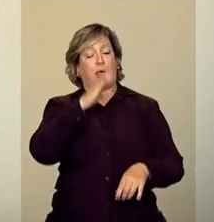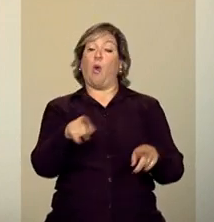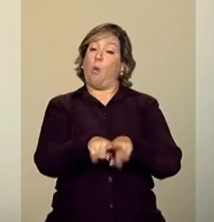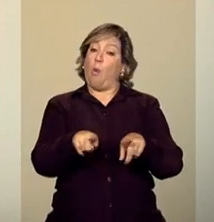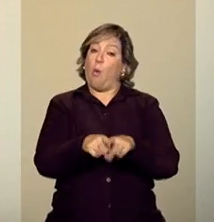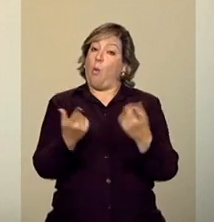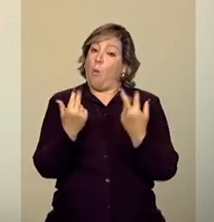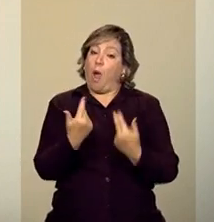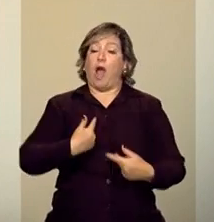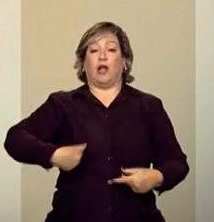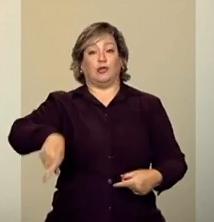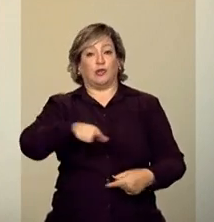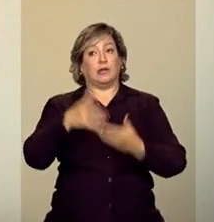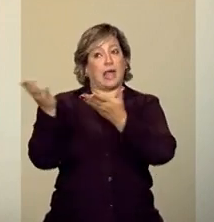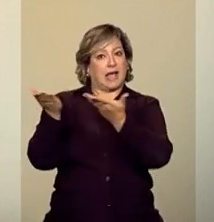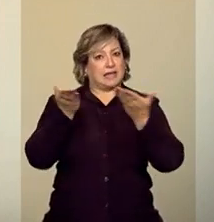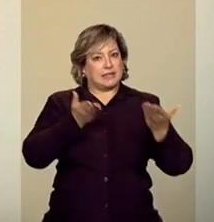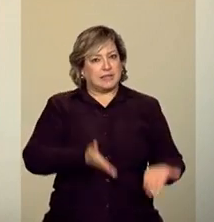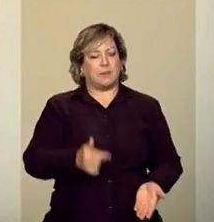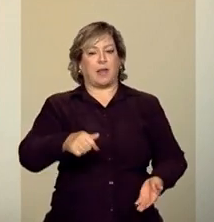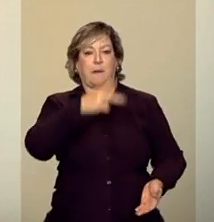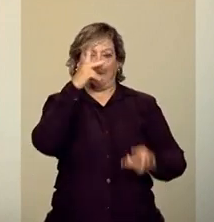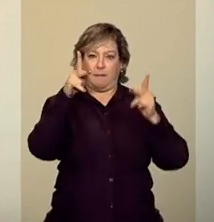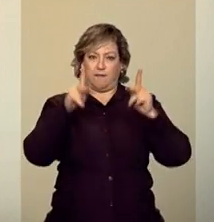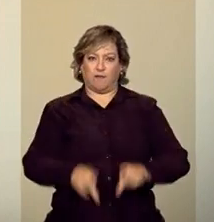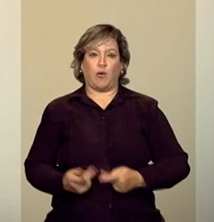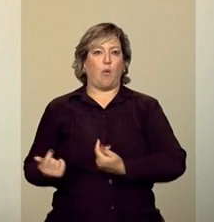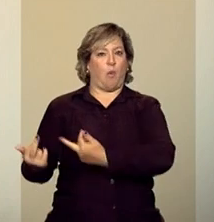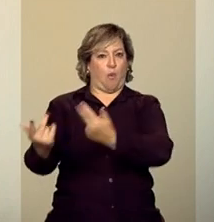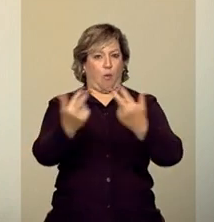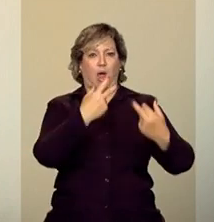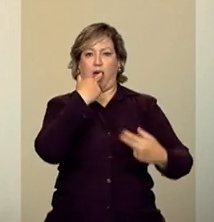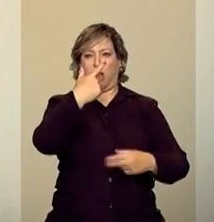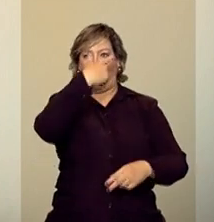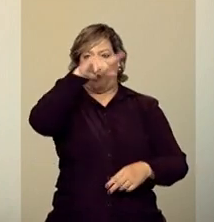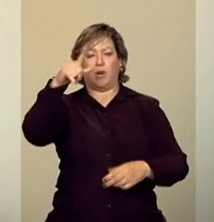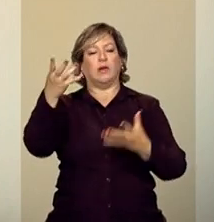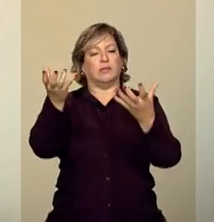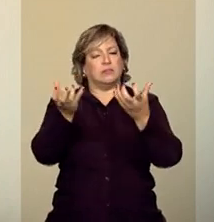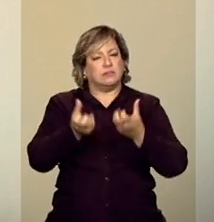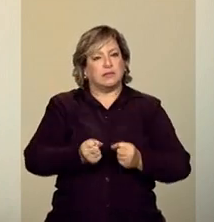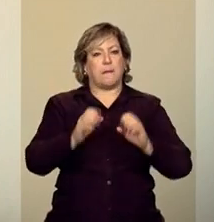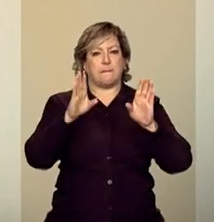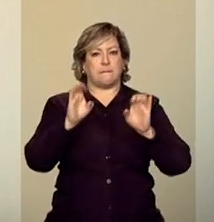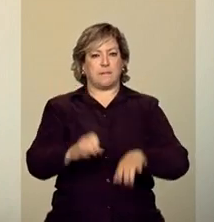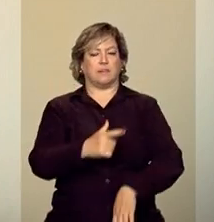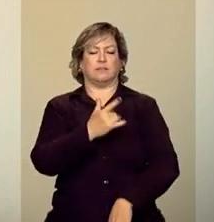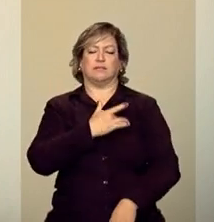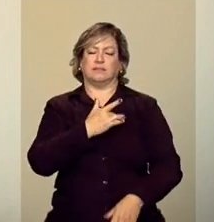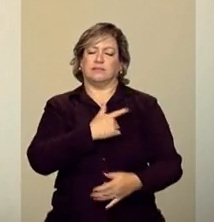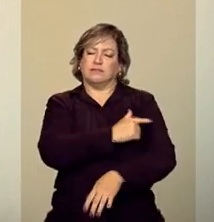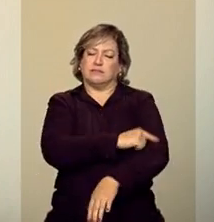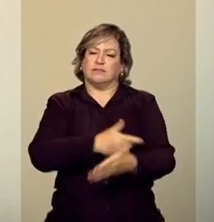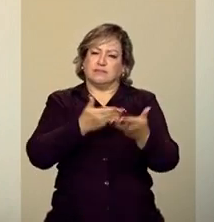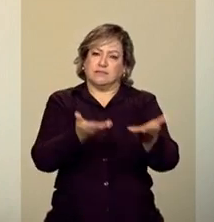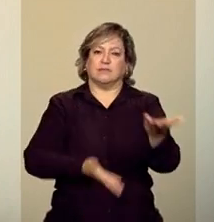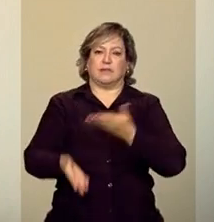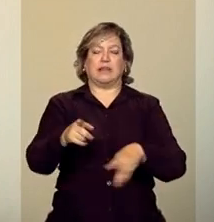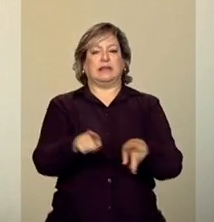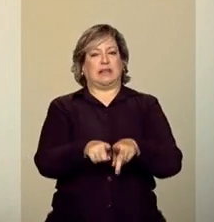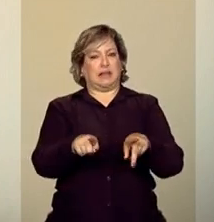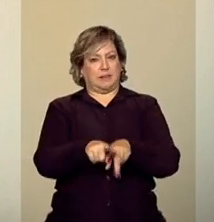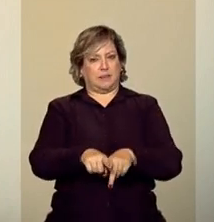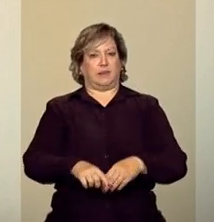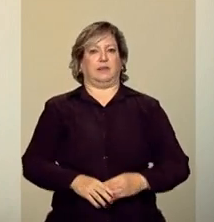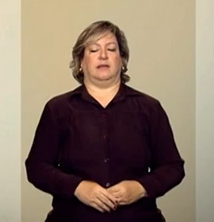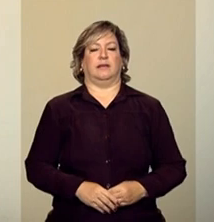Precisamos dar aos nossos povos irmãos a mesma acolhida, generosa que recebemos